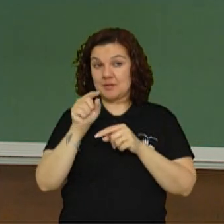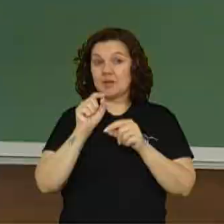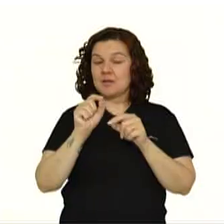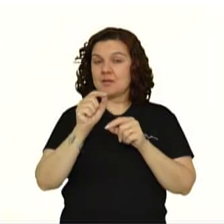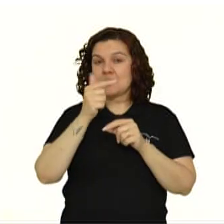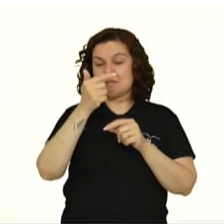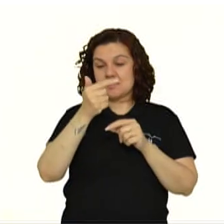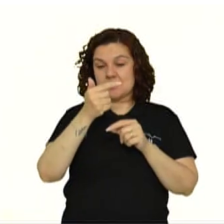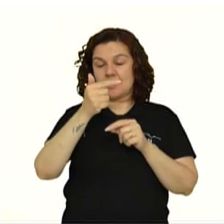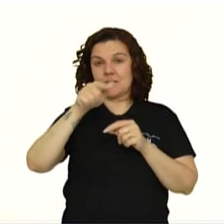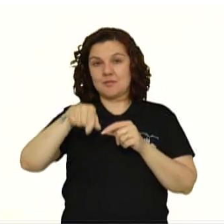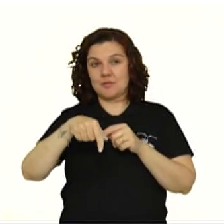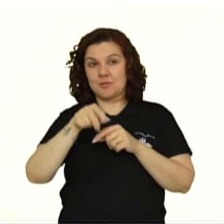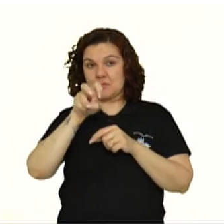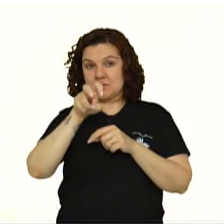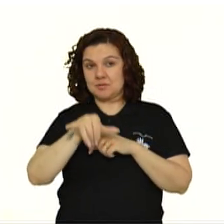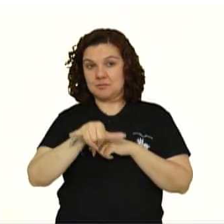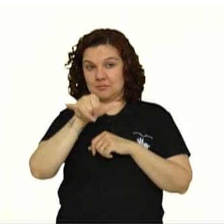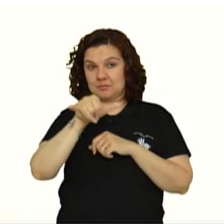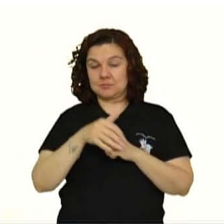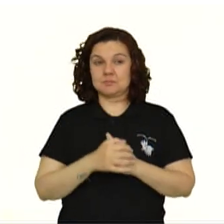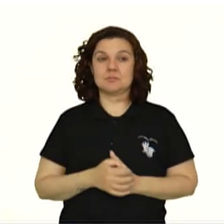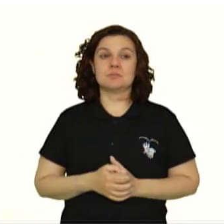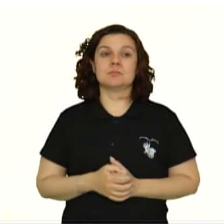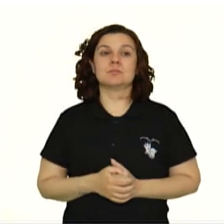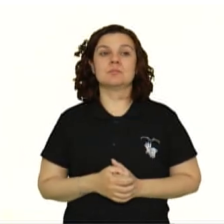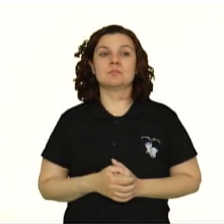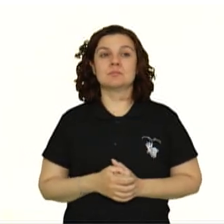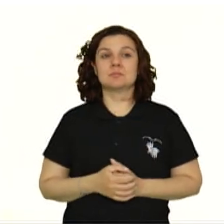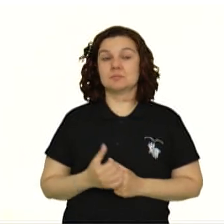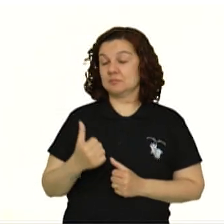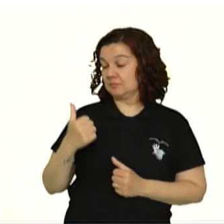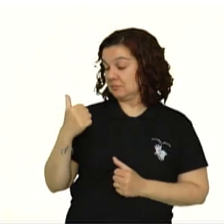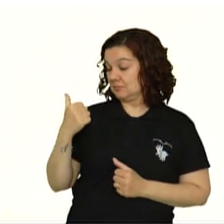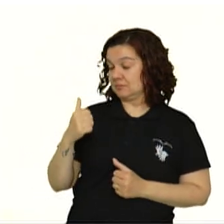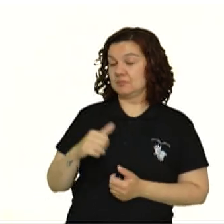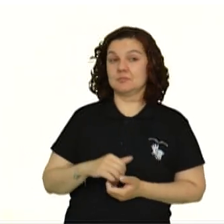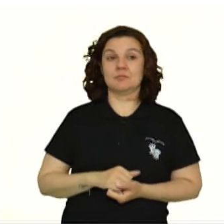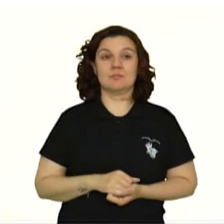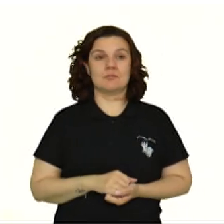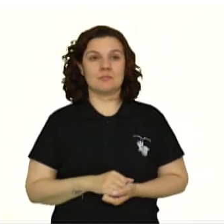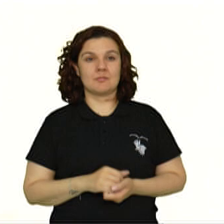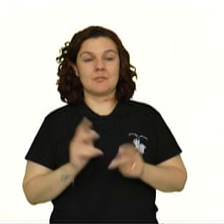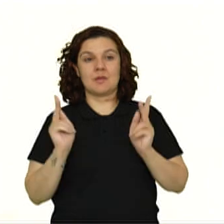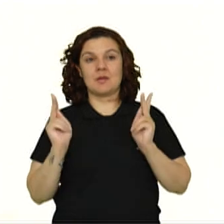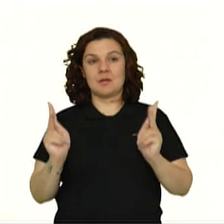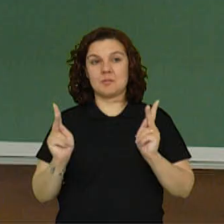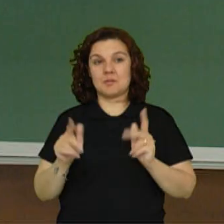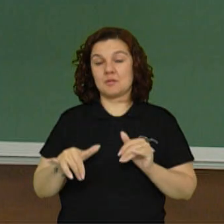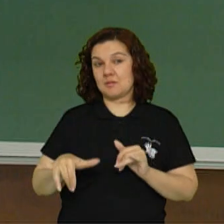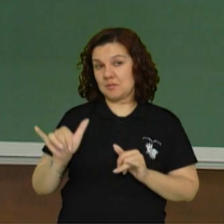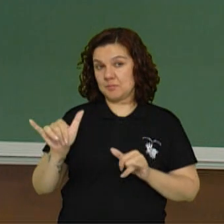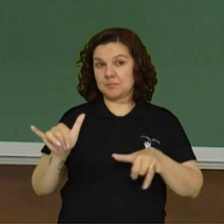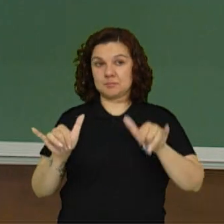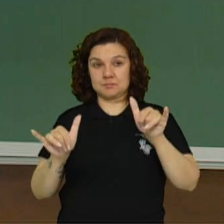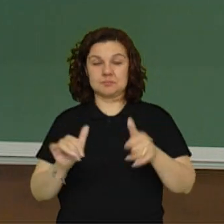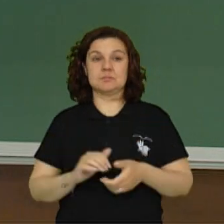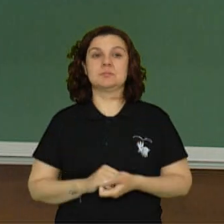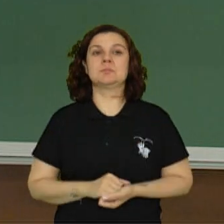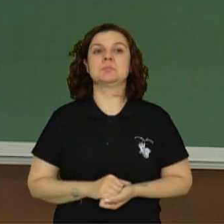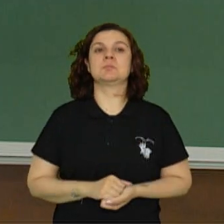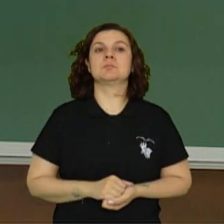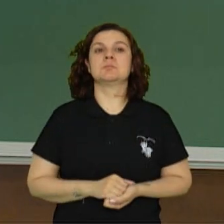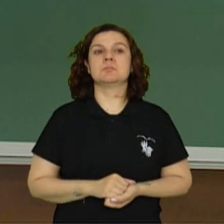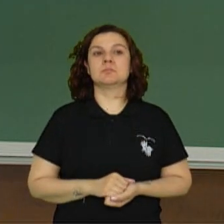que é 7/5 de Y. E depois aqui o cantinho, a mesma coisa da frente, Y